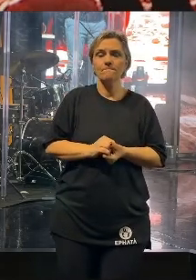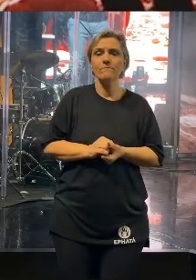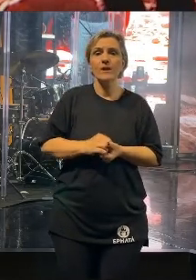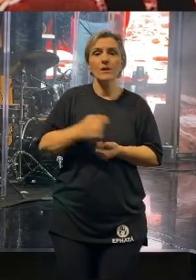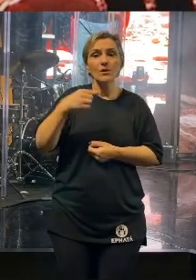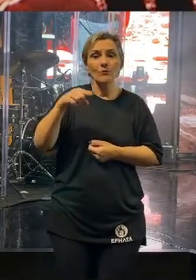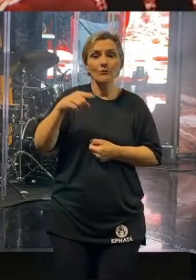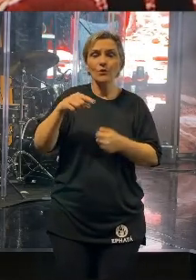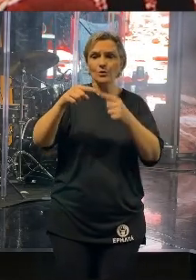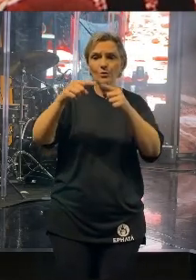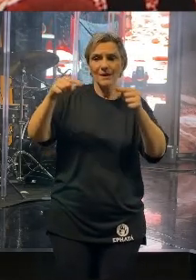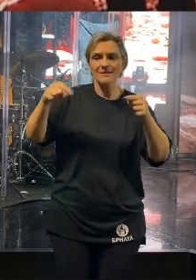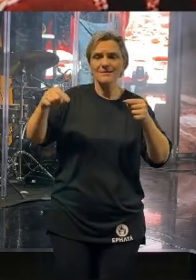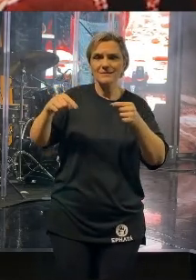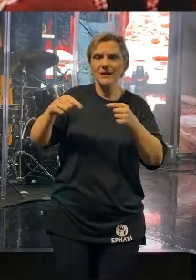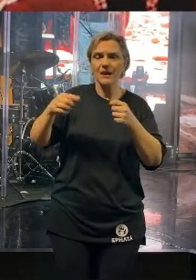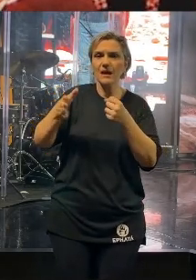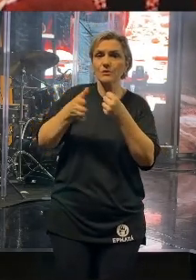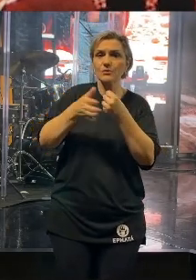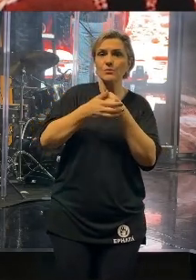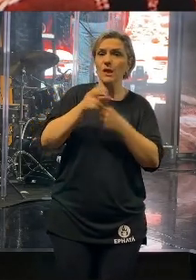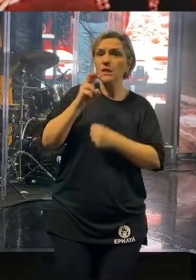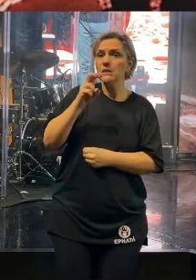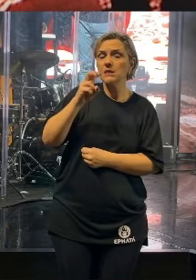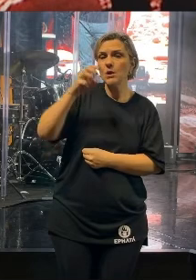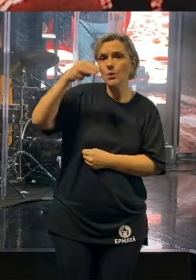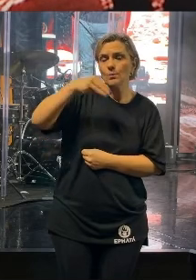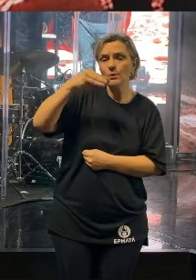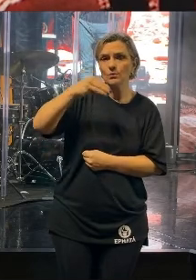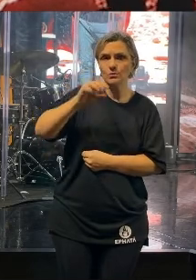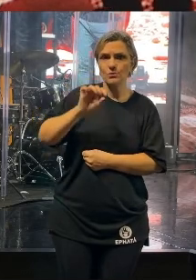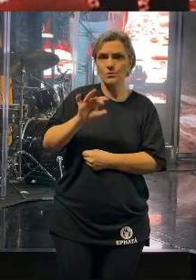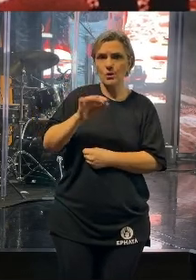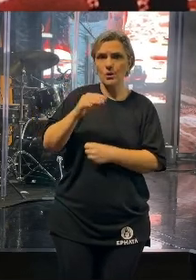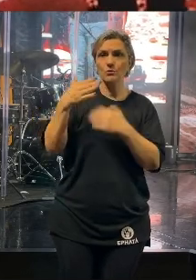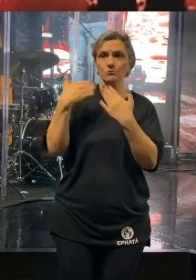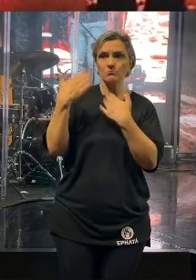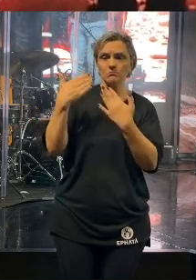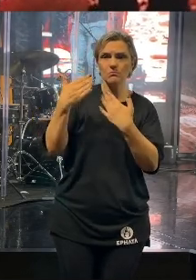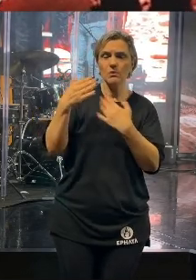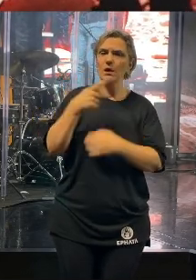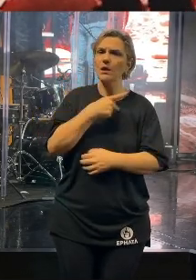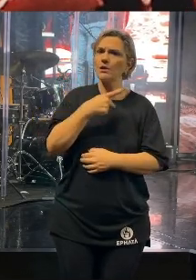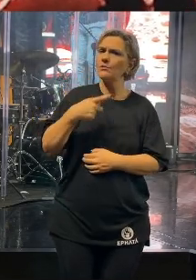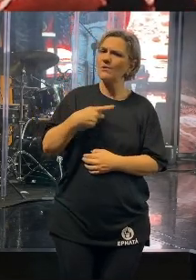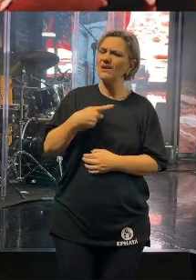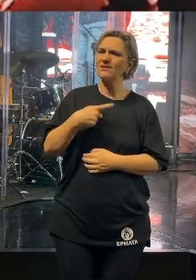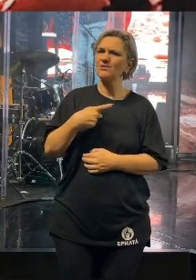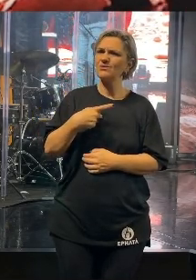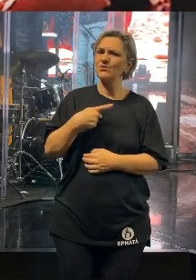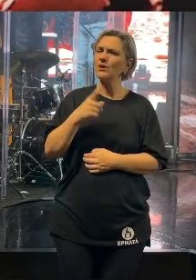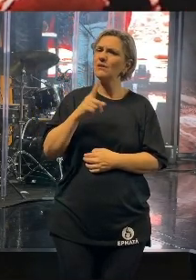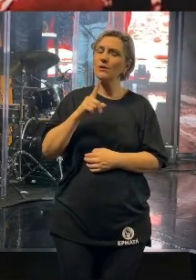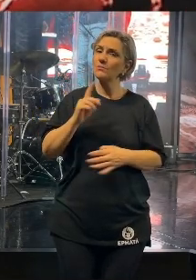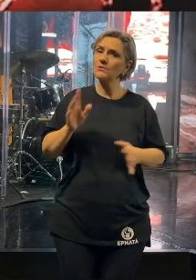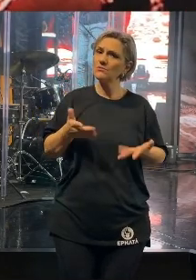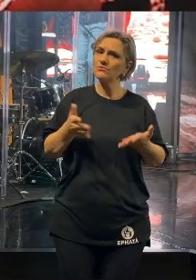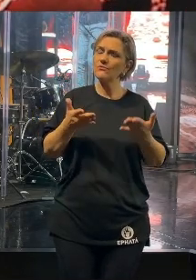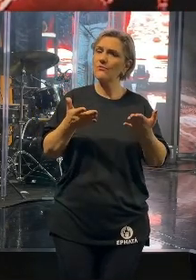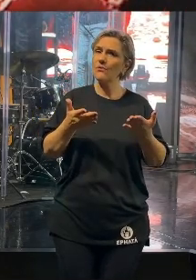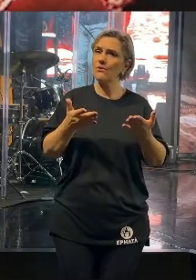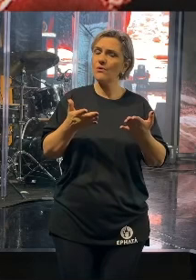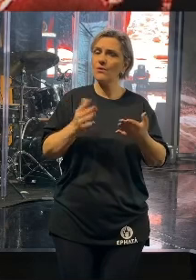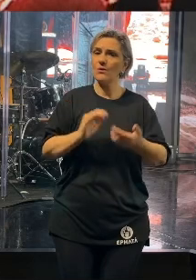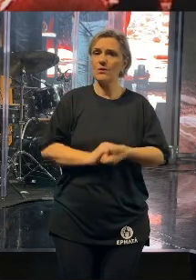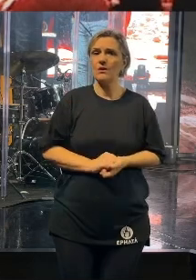Me levou para uma sala, 5 minutos só comigo. Esse pastor me desestimulou tanto, mas tanto, mas